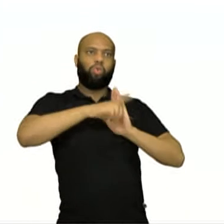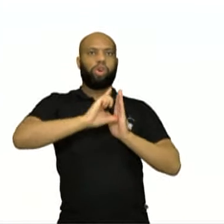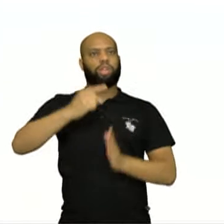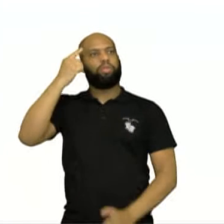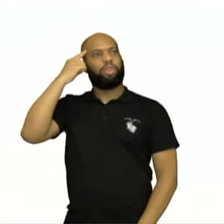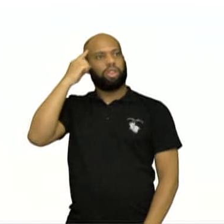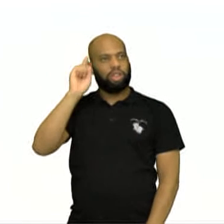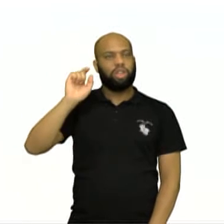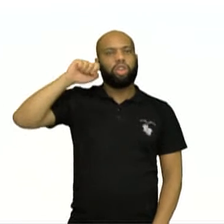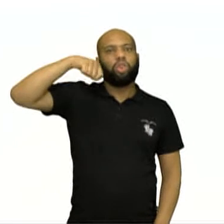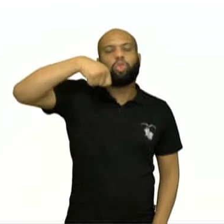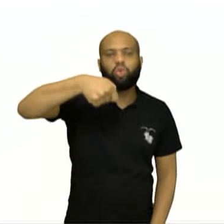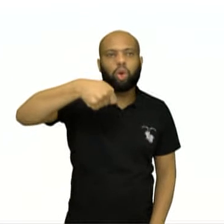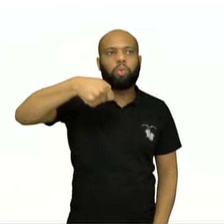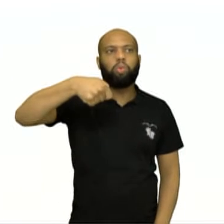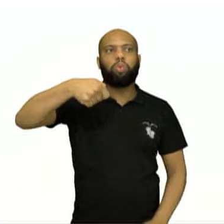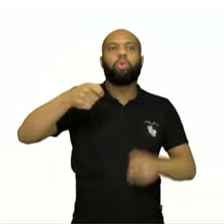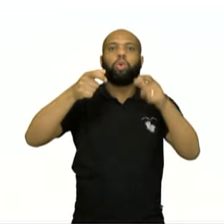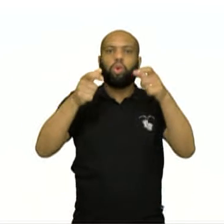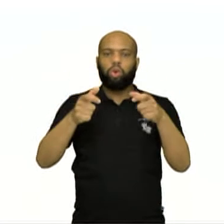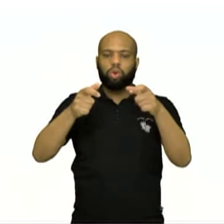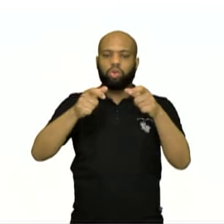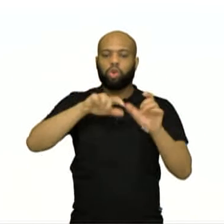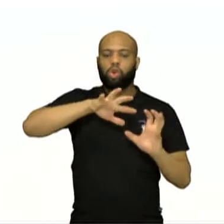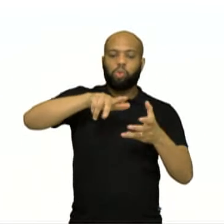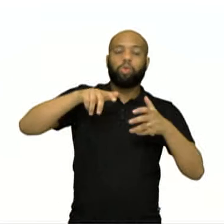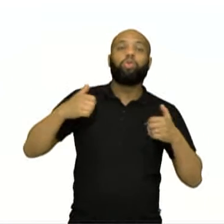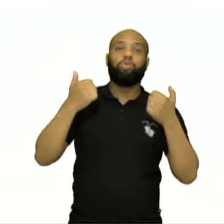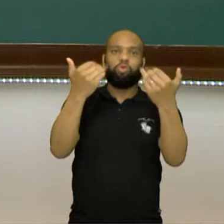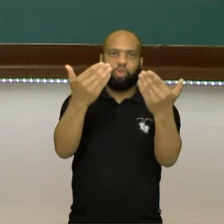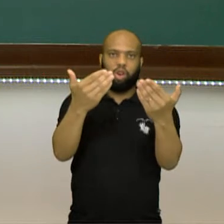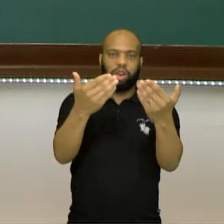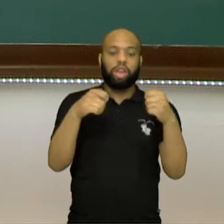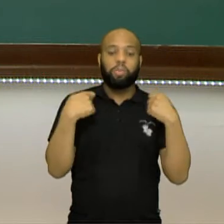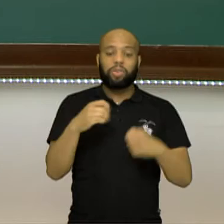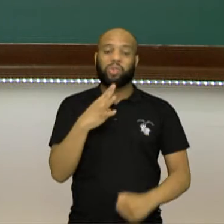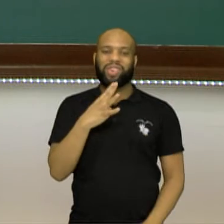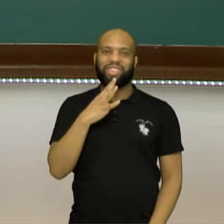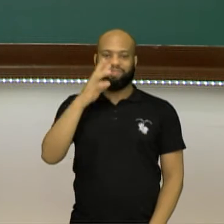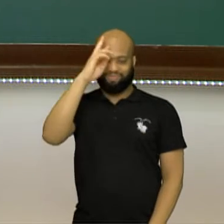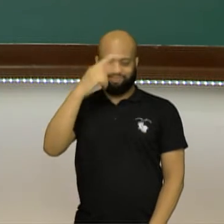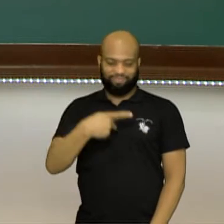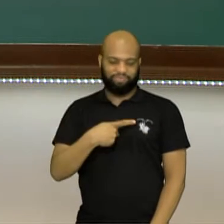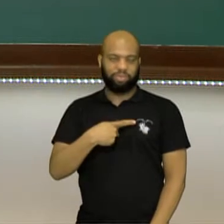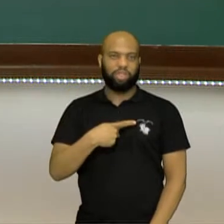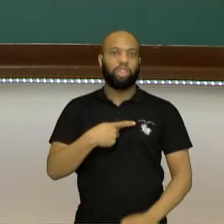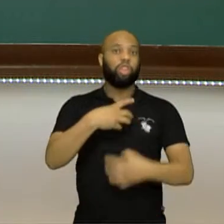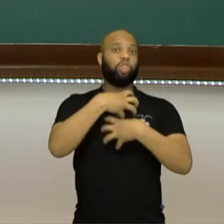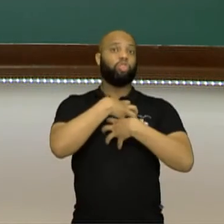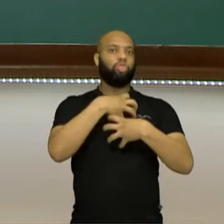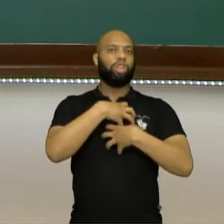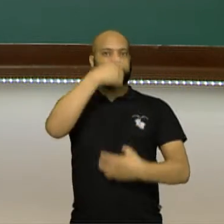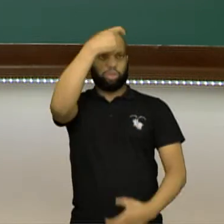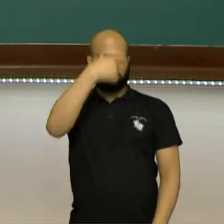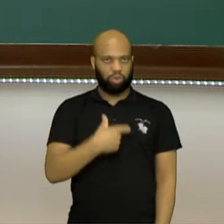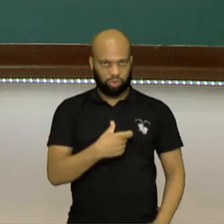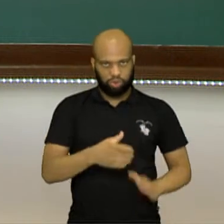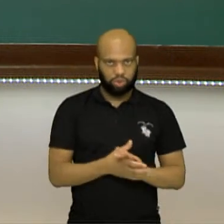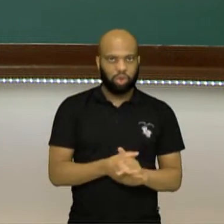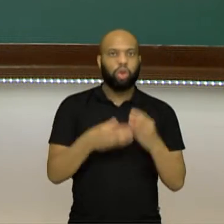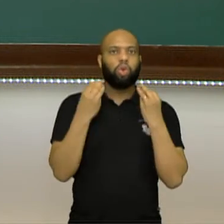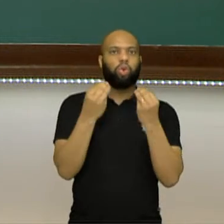exterior. Antes de eu querer descobrir todo mundo, eu preciso saber quem eu sou, de que maneira eu sou, como